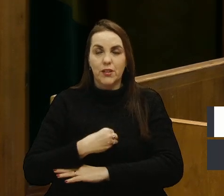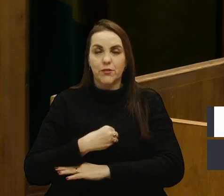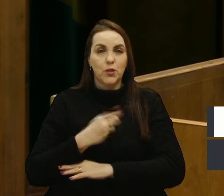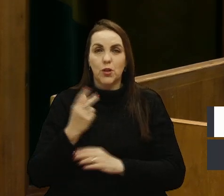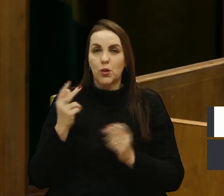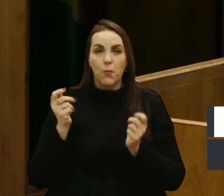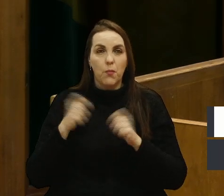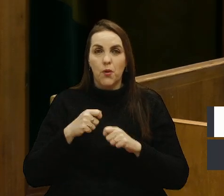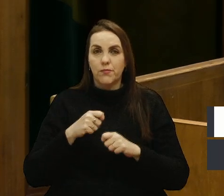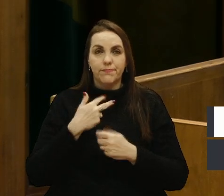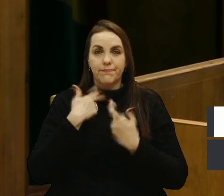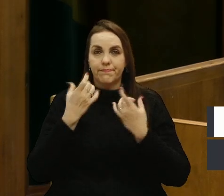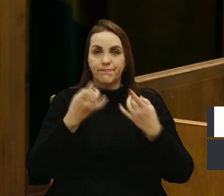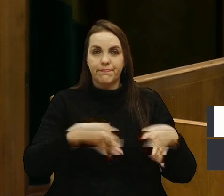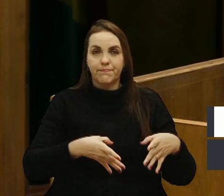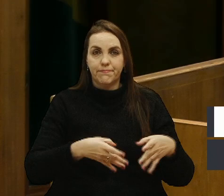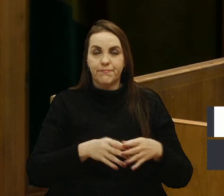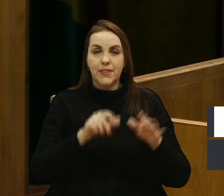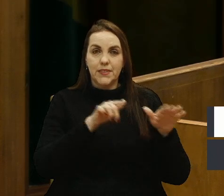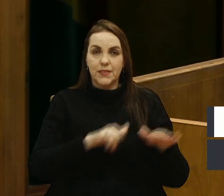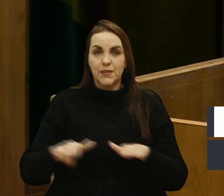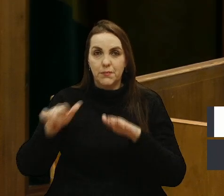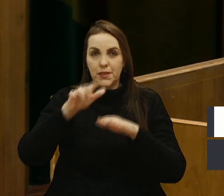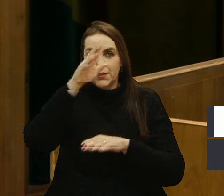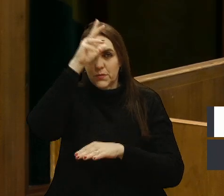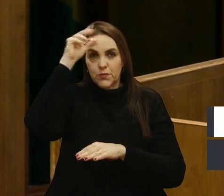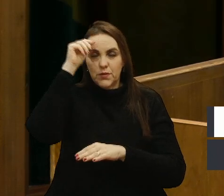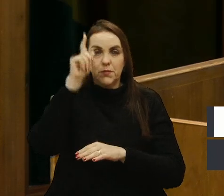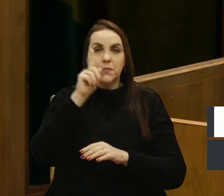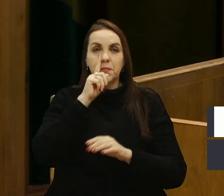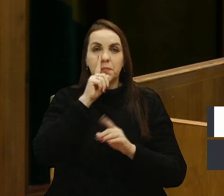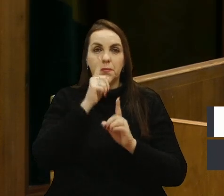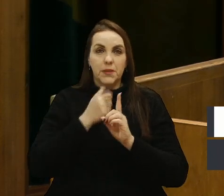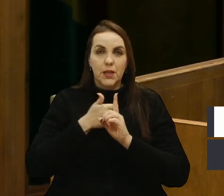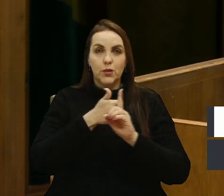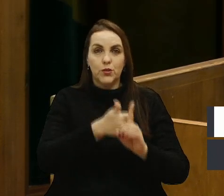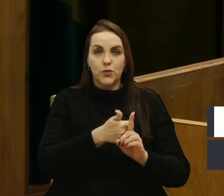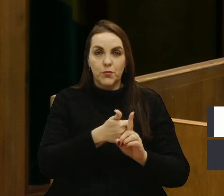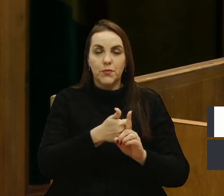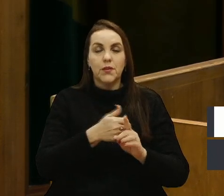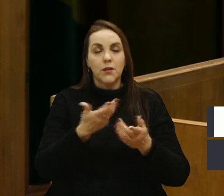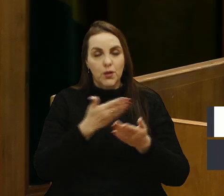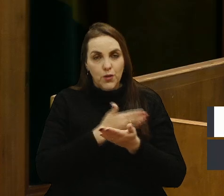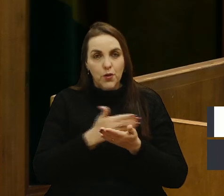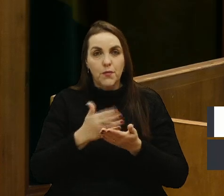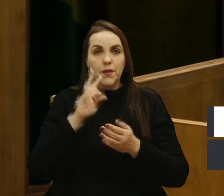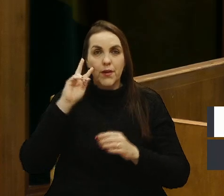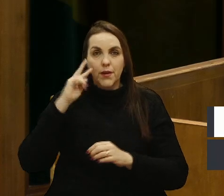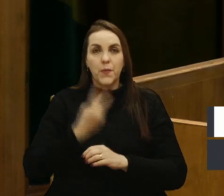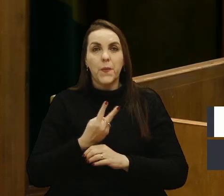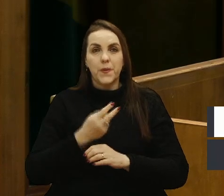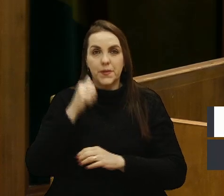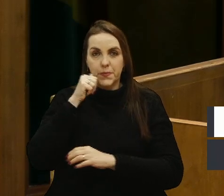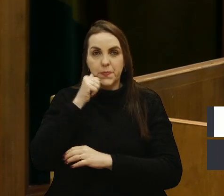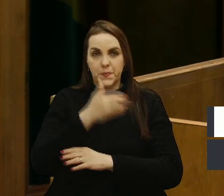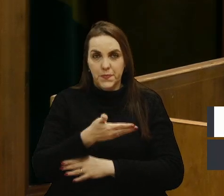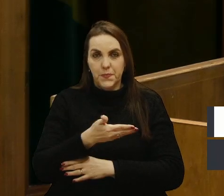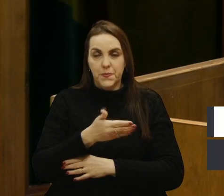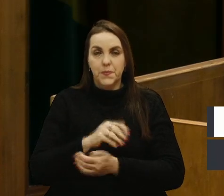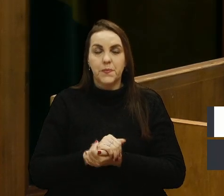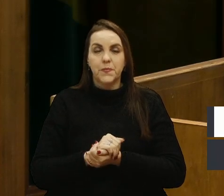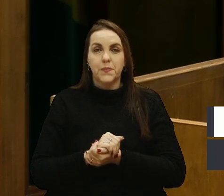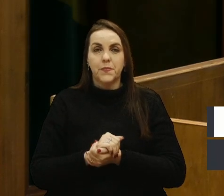desistir. A Semana Municipal da Maternidade Atípica nasce para reconhecer essas mulheres